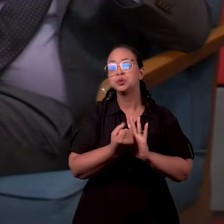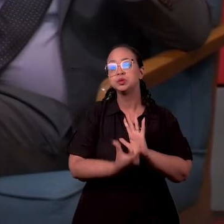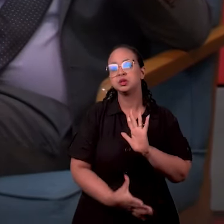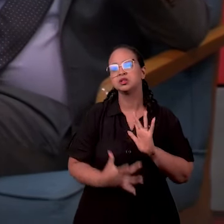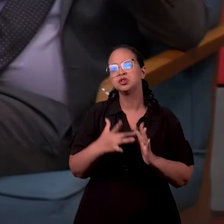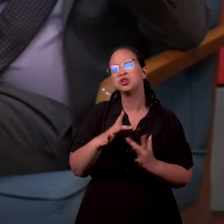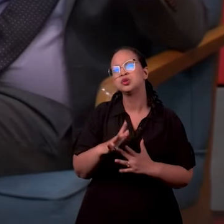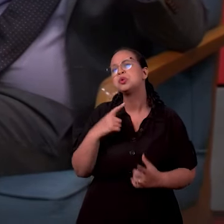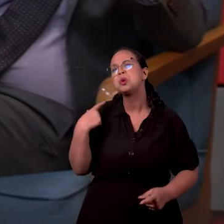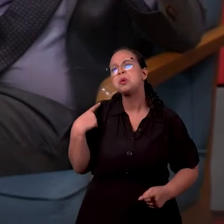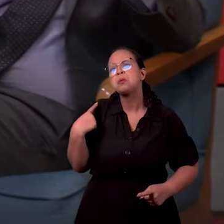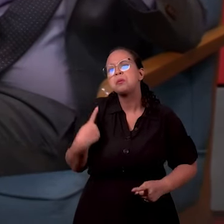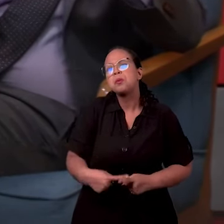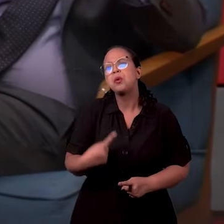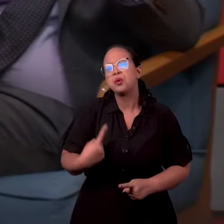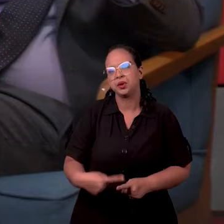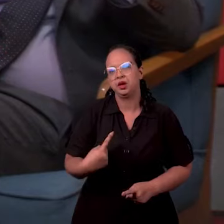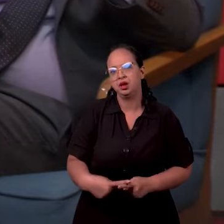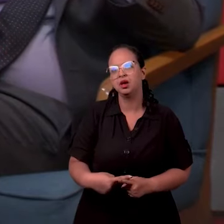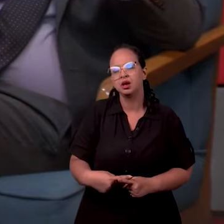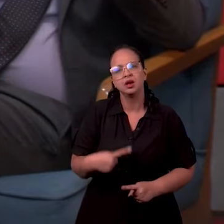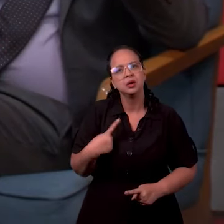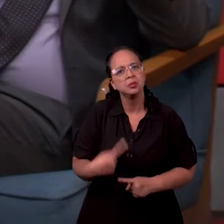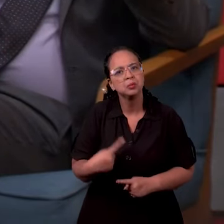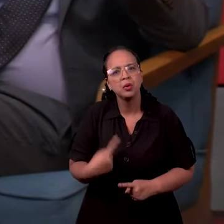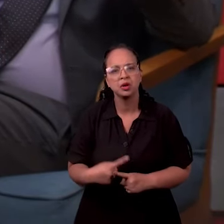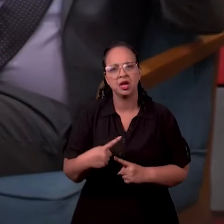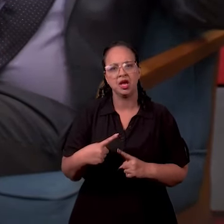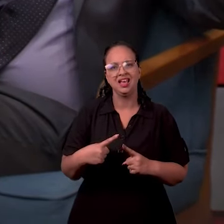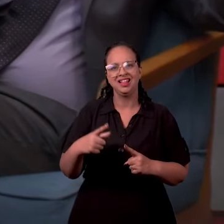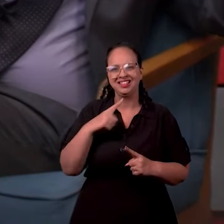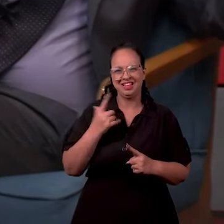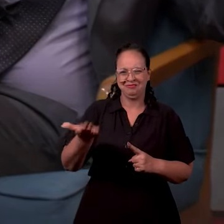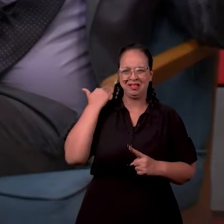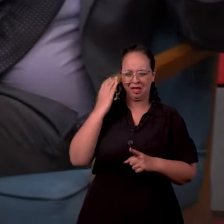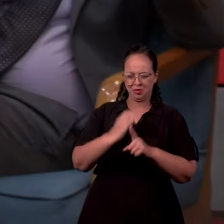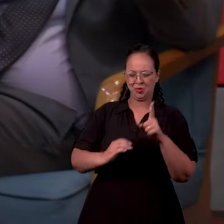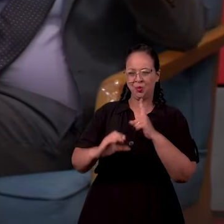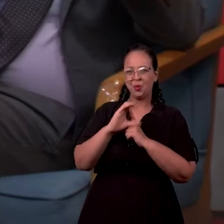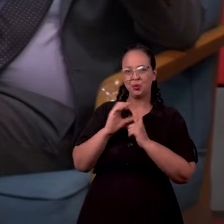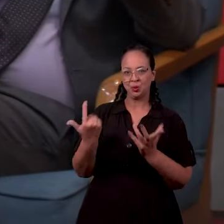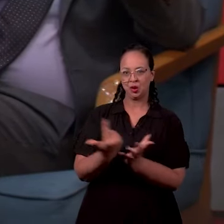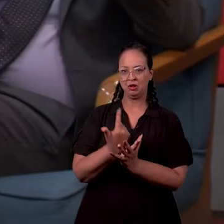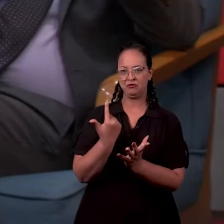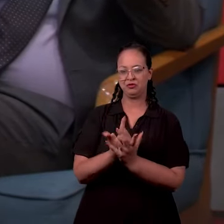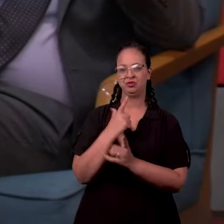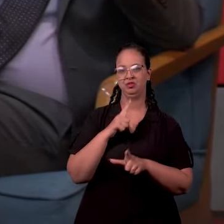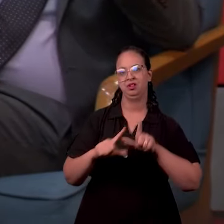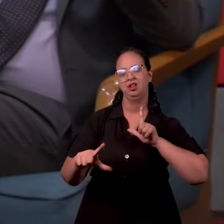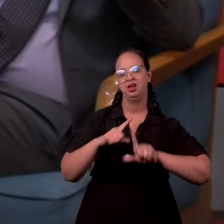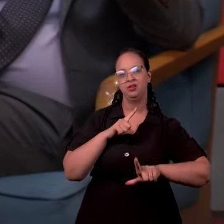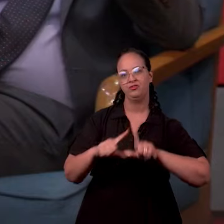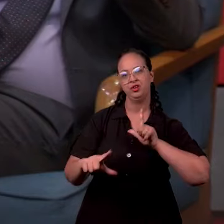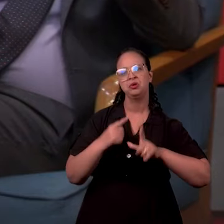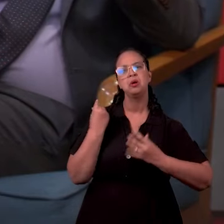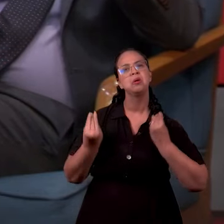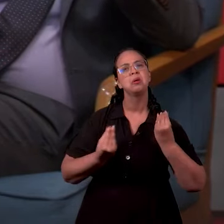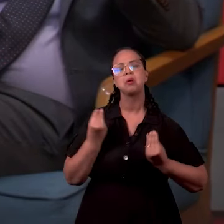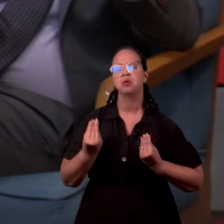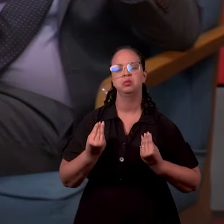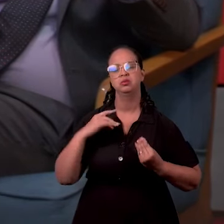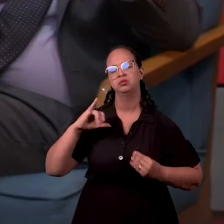Jesus, do porquê do sangue de Jesus, do porquê o culto levítico, a importância do sangue, e porquê